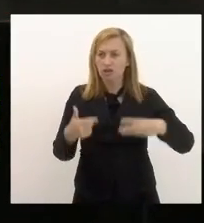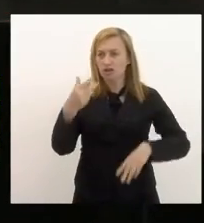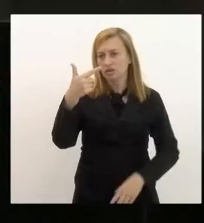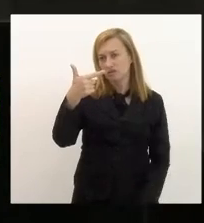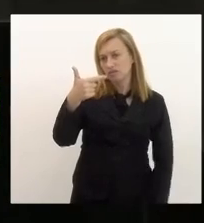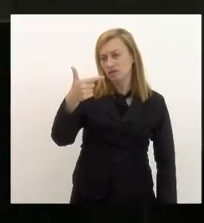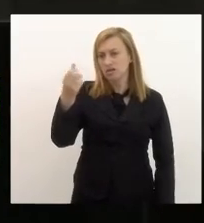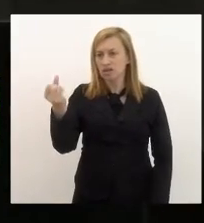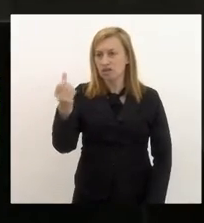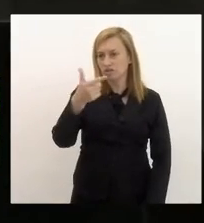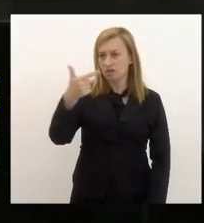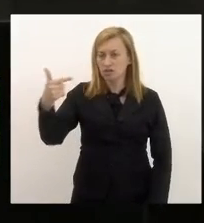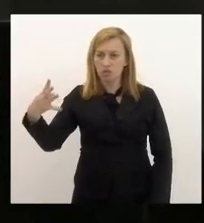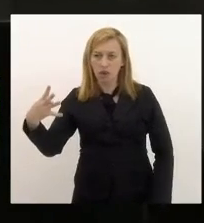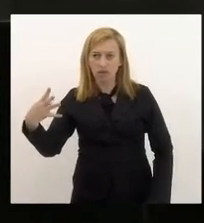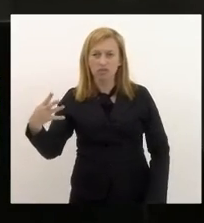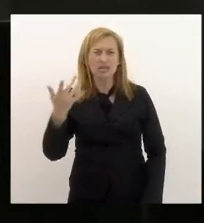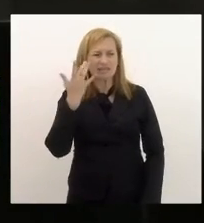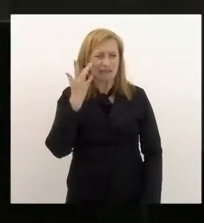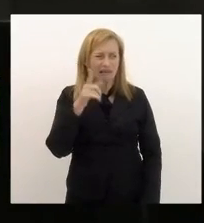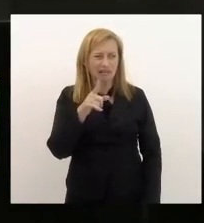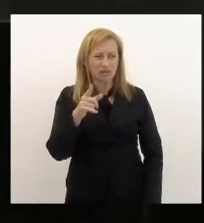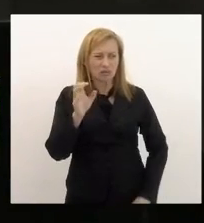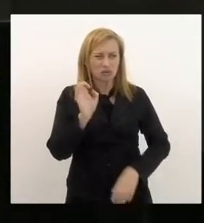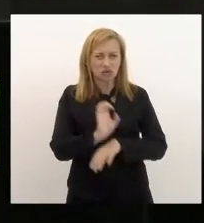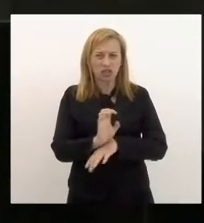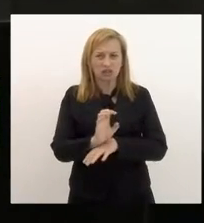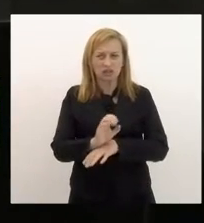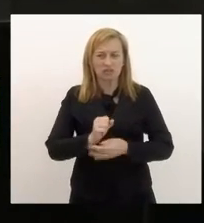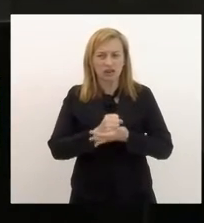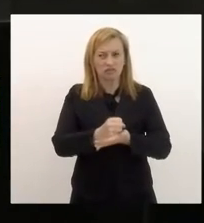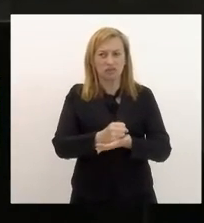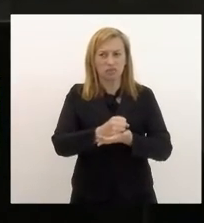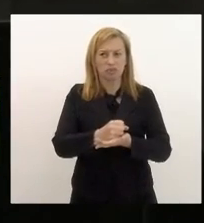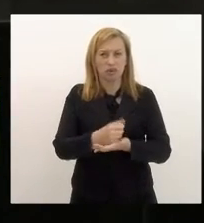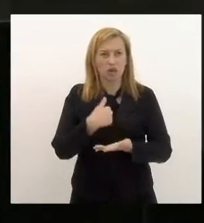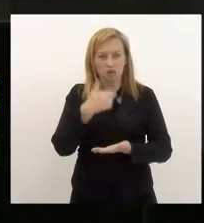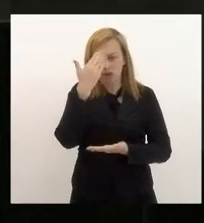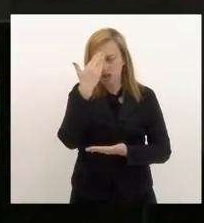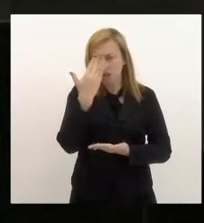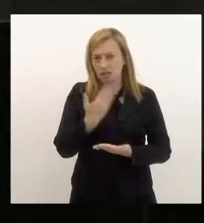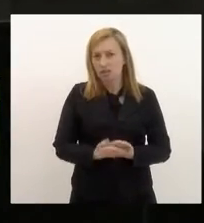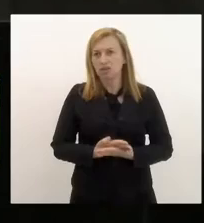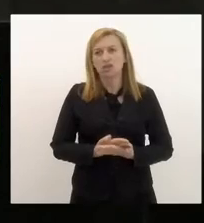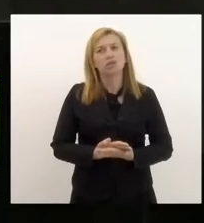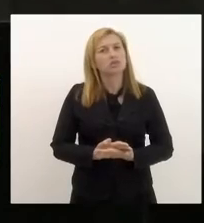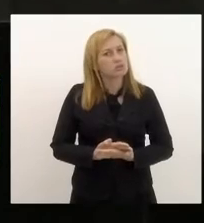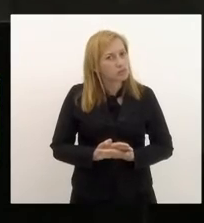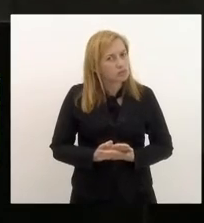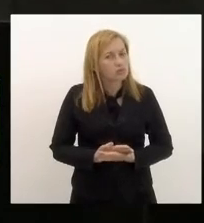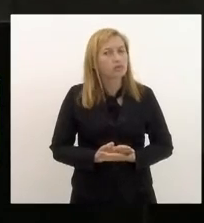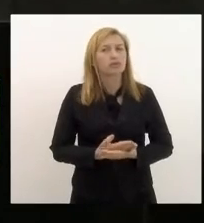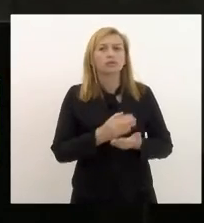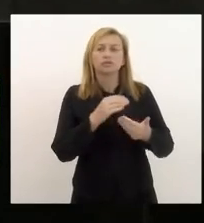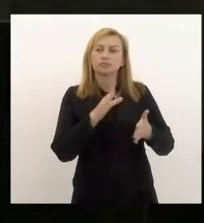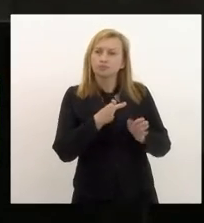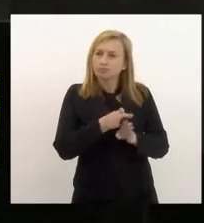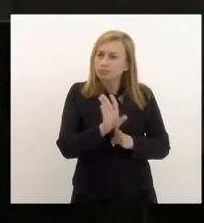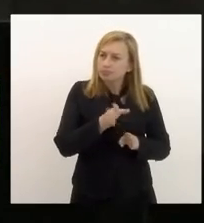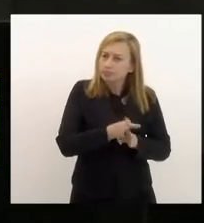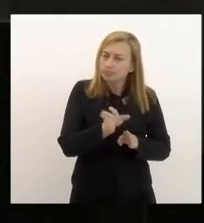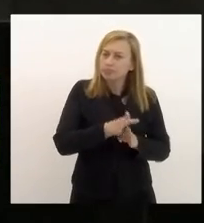124 o estado vai tá de pé e eu confio muito nas das orientações